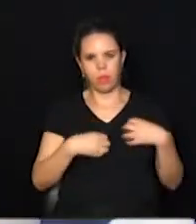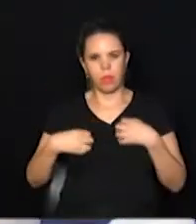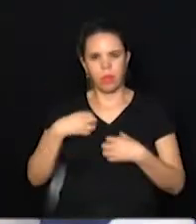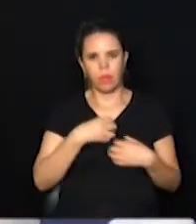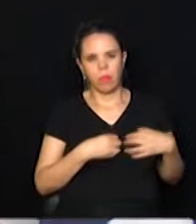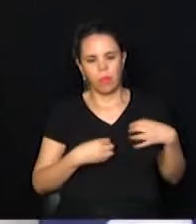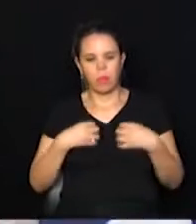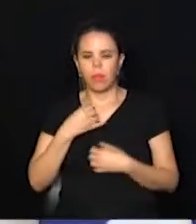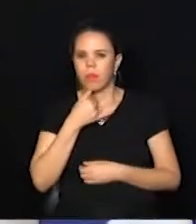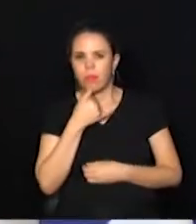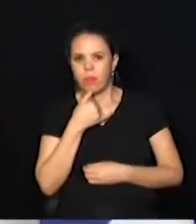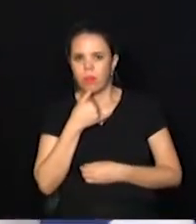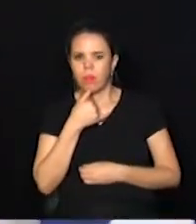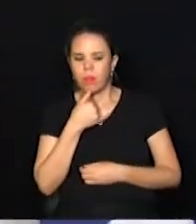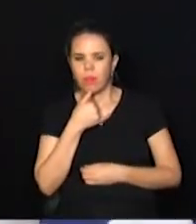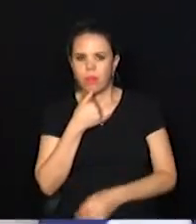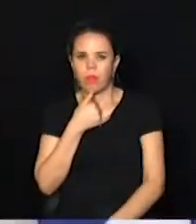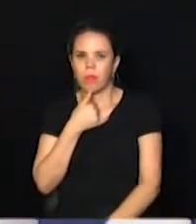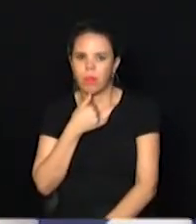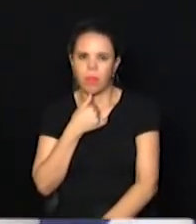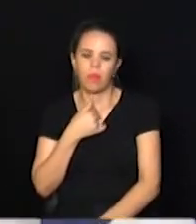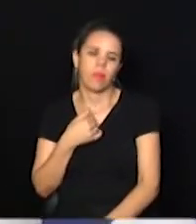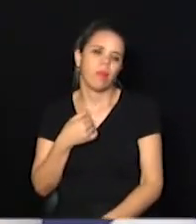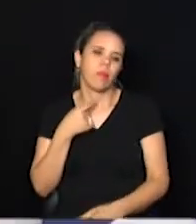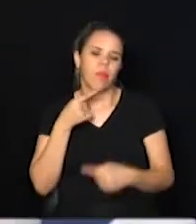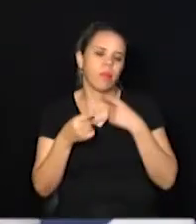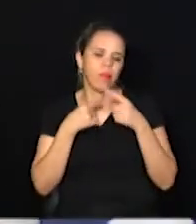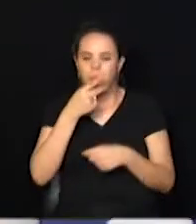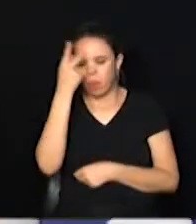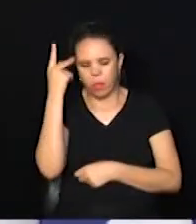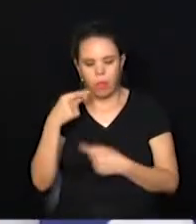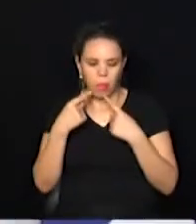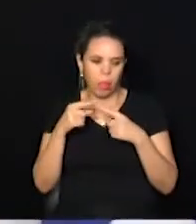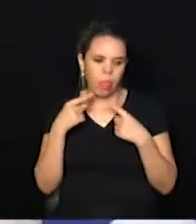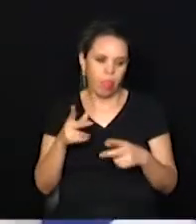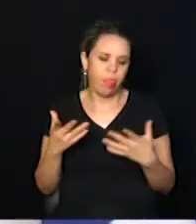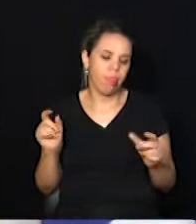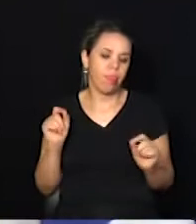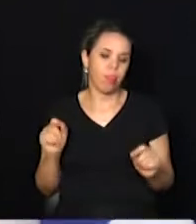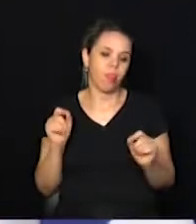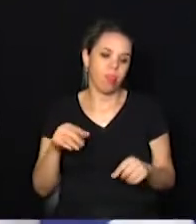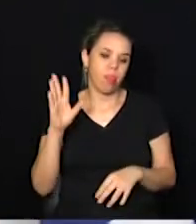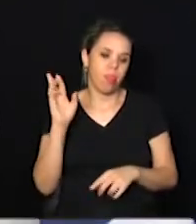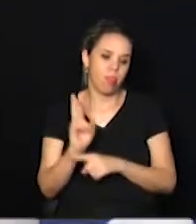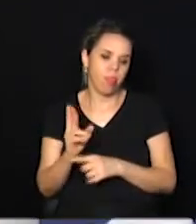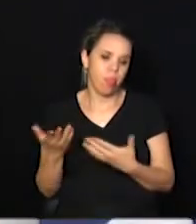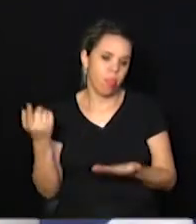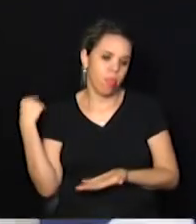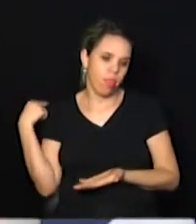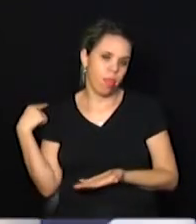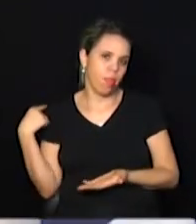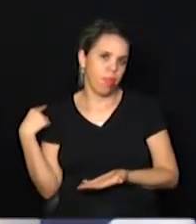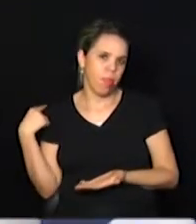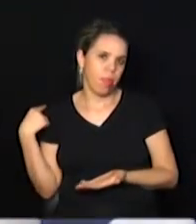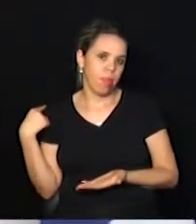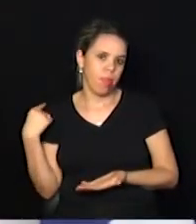uma tristeza e uma queixa muito grande das pessoas. E quem é que mais representava